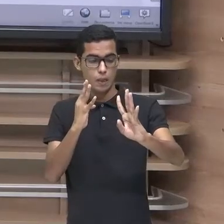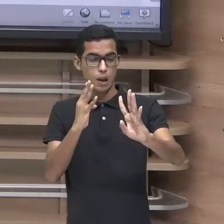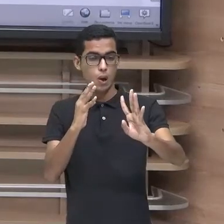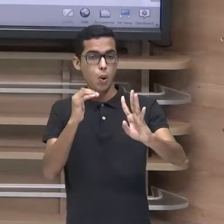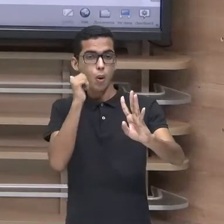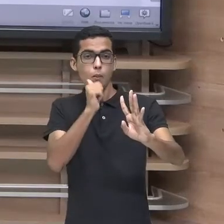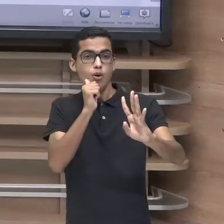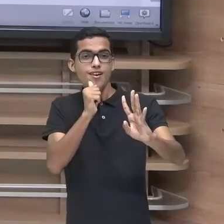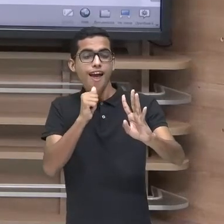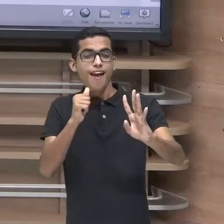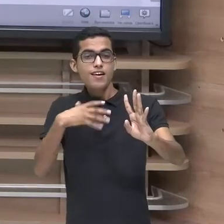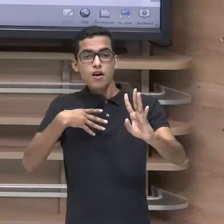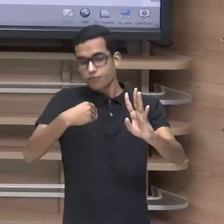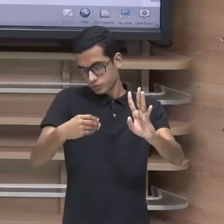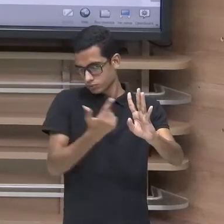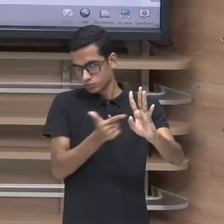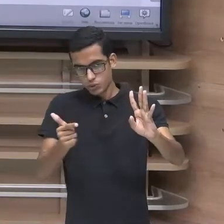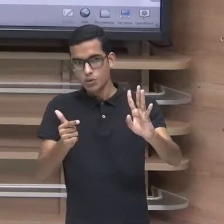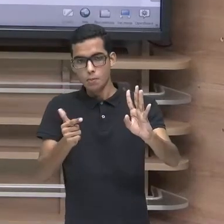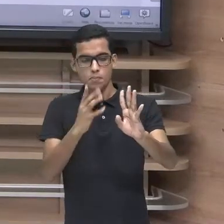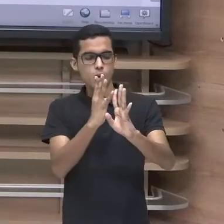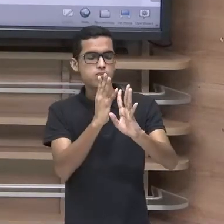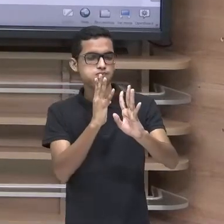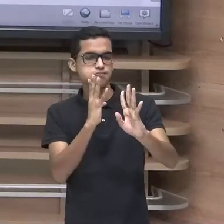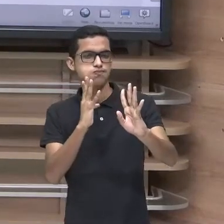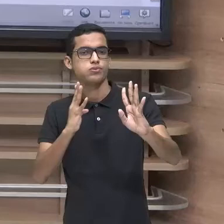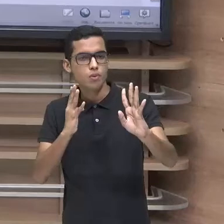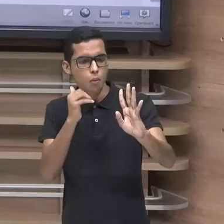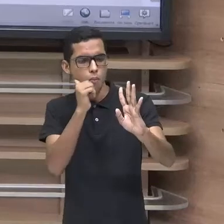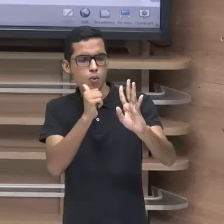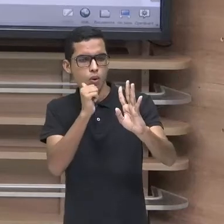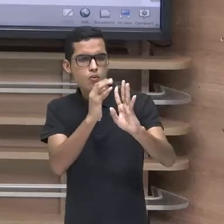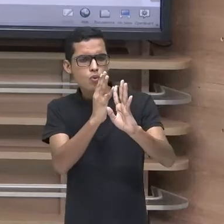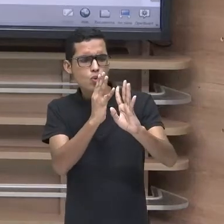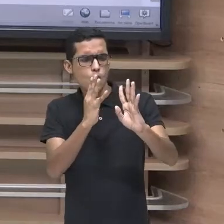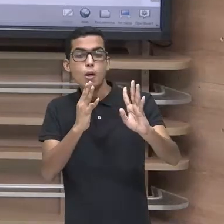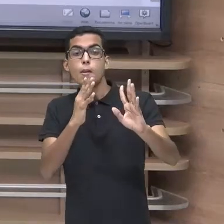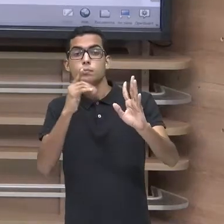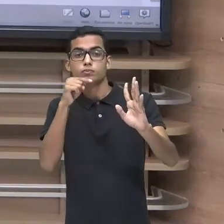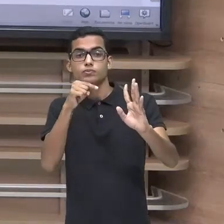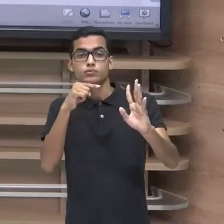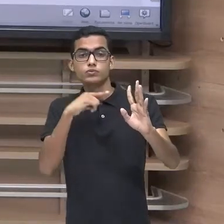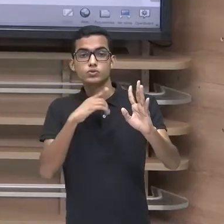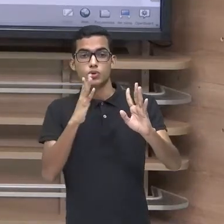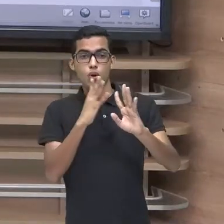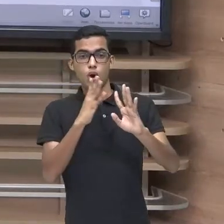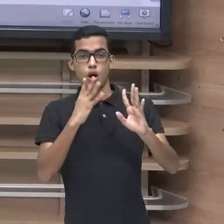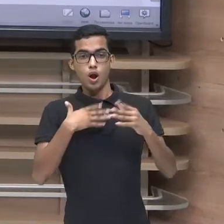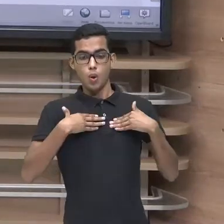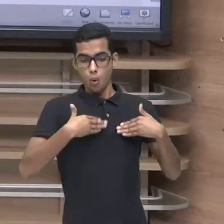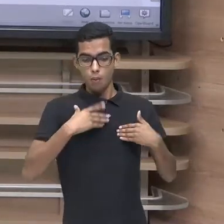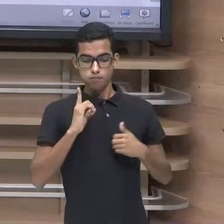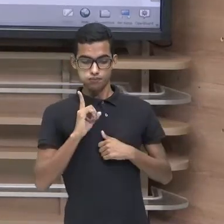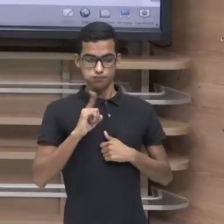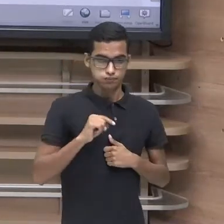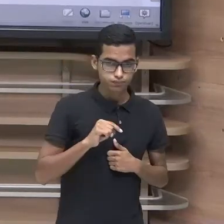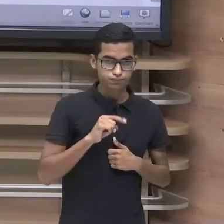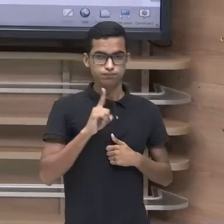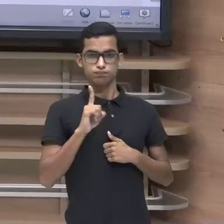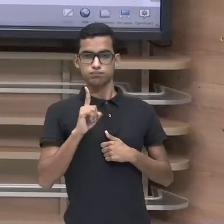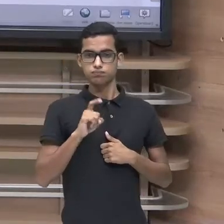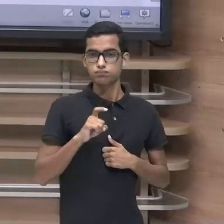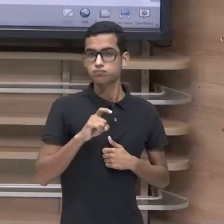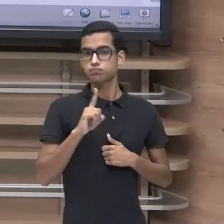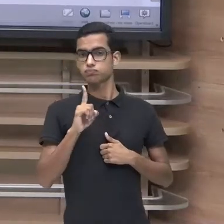tiveram filhos e uma outra no meio. Elas funcionam, ela dança, ó, o corpo ele vai se movimentando para frente e para trás, assim como